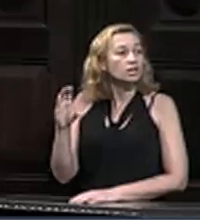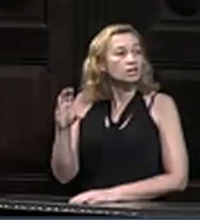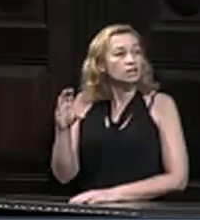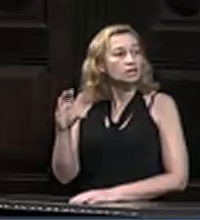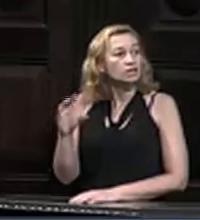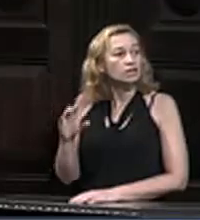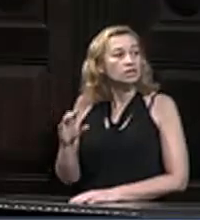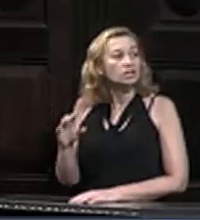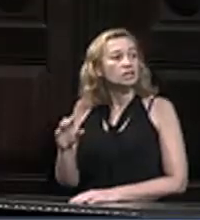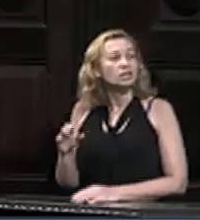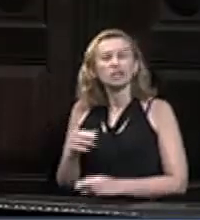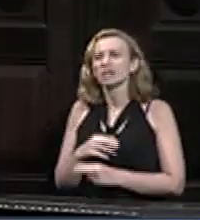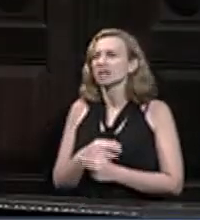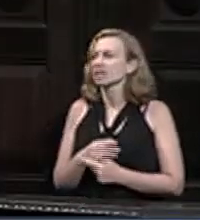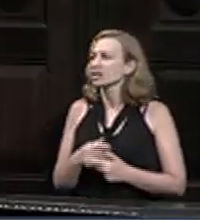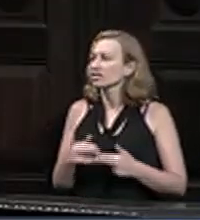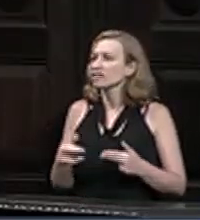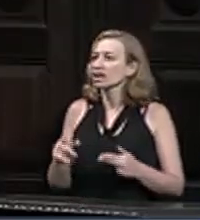Oxfam.